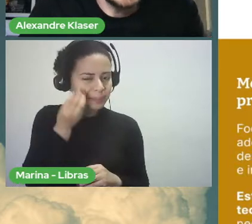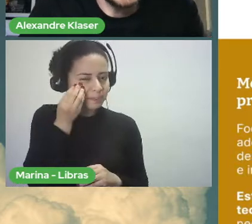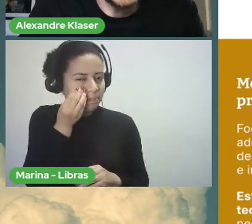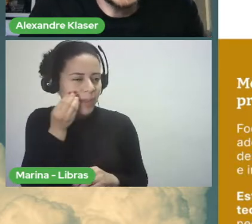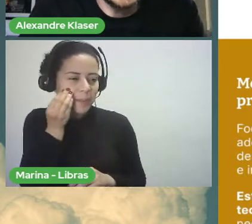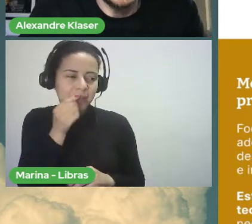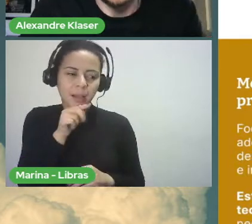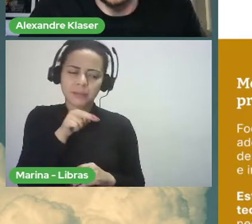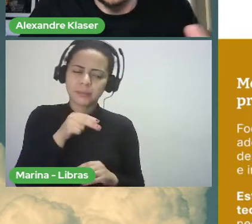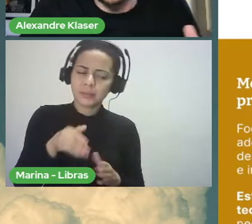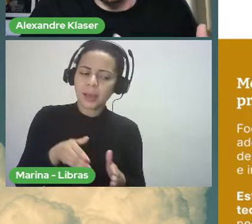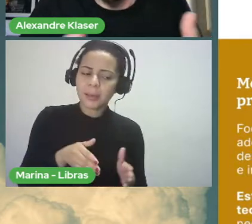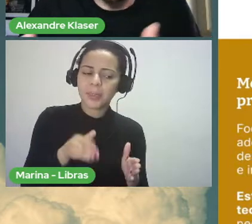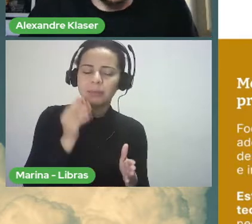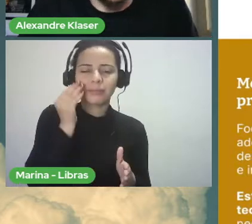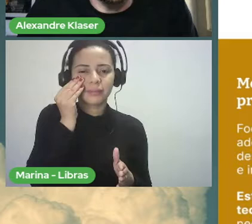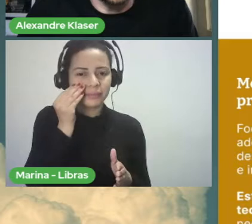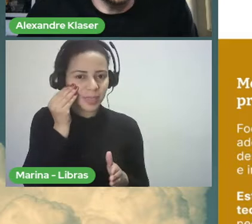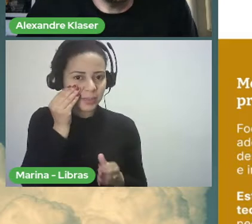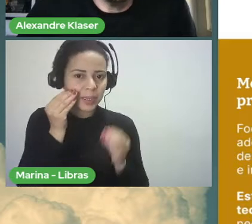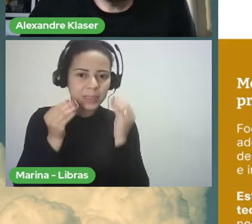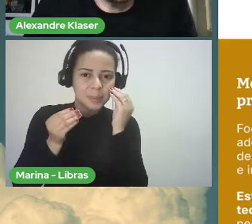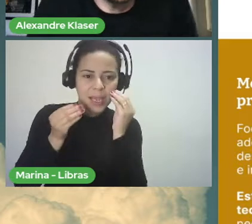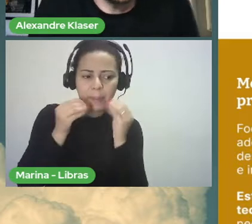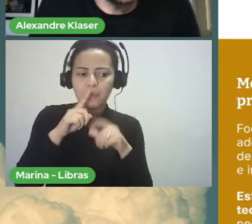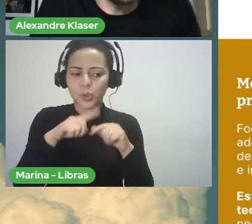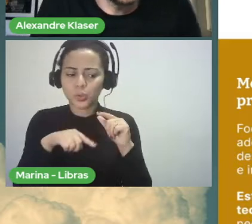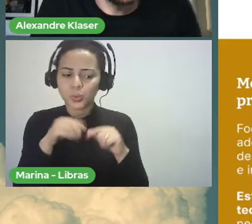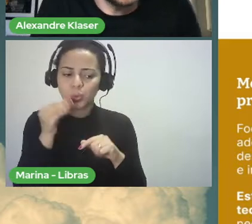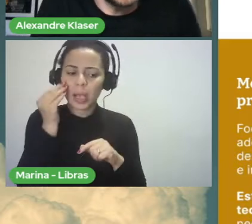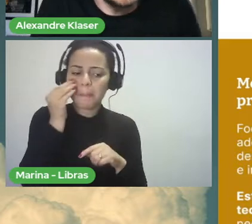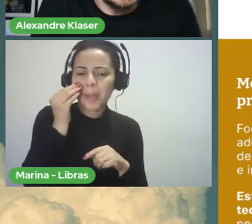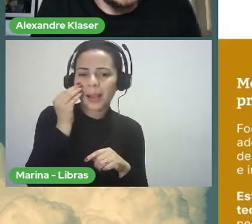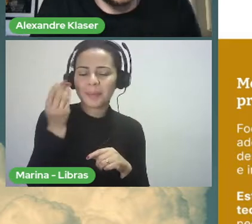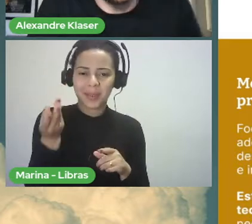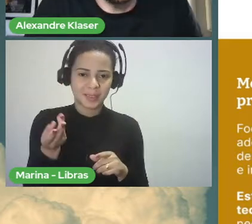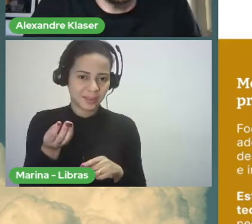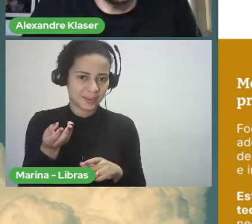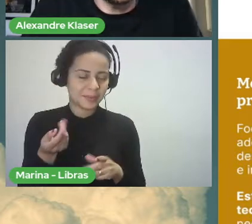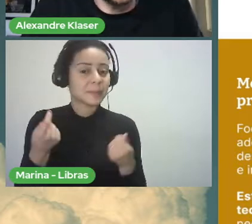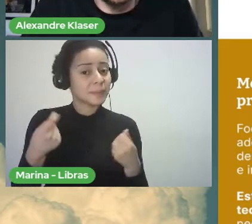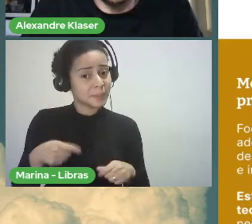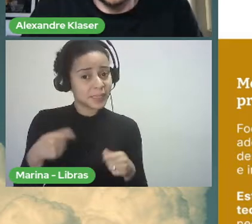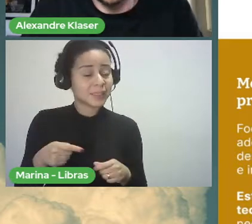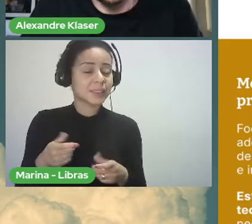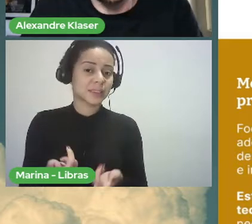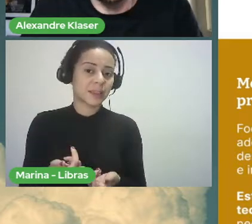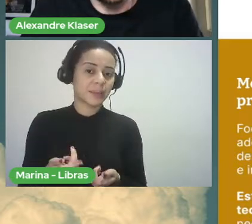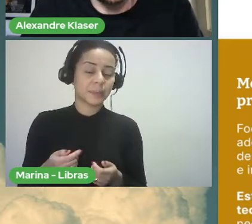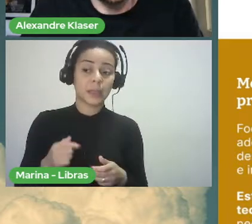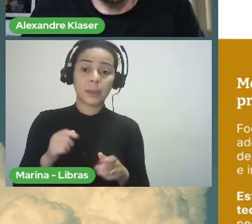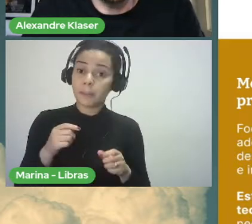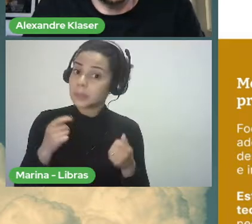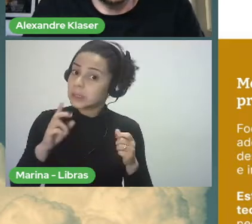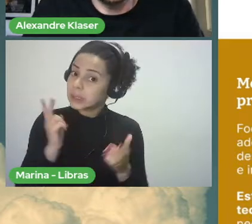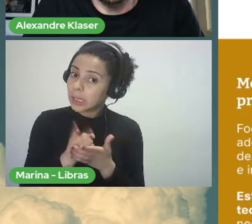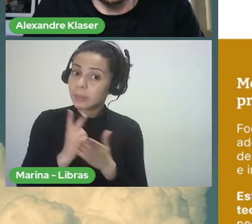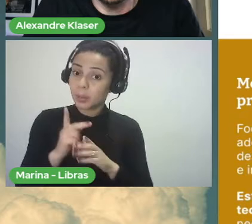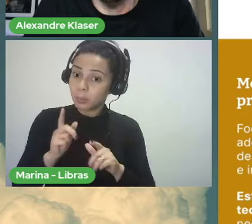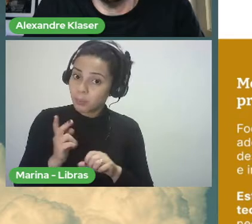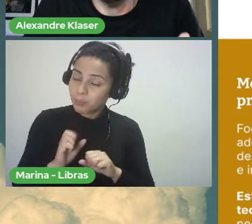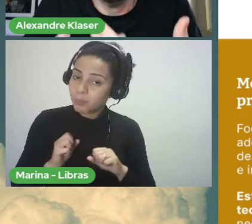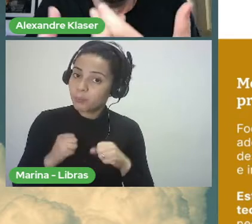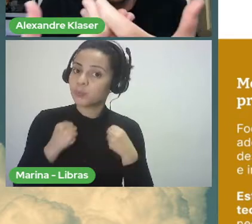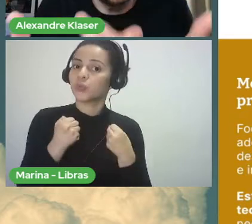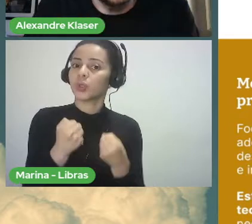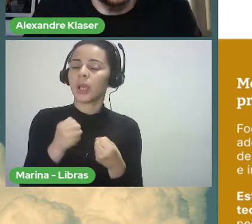coisa para testar isso. Como é que se faz isso? Através, então, da busca por agilidade, desenvolvimento interativo incremental, ou seja,